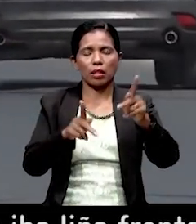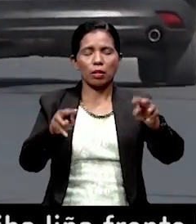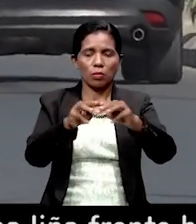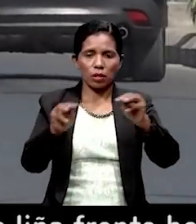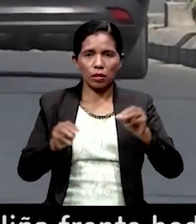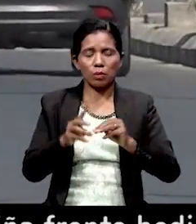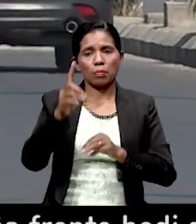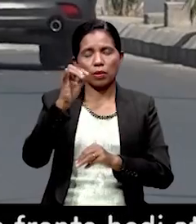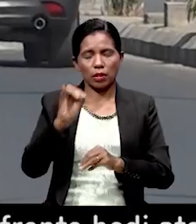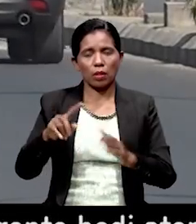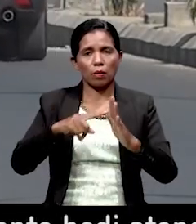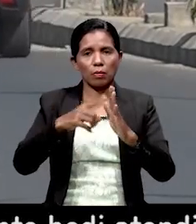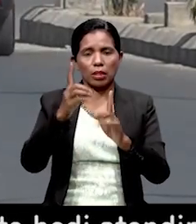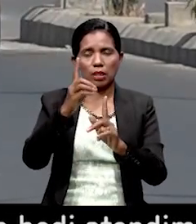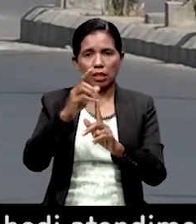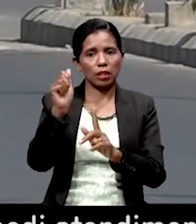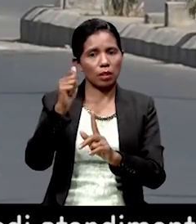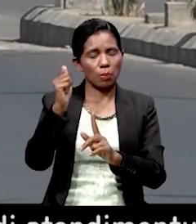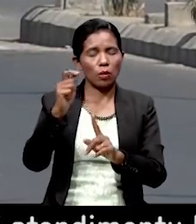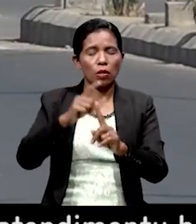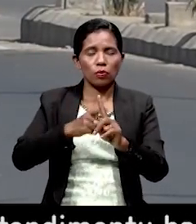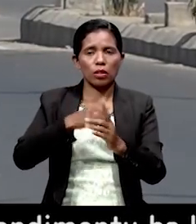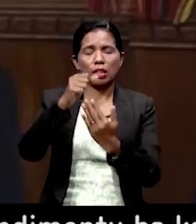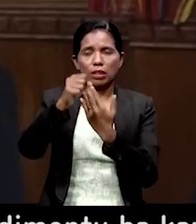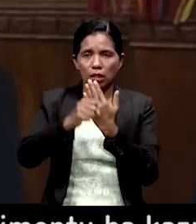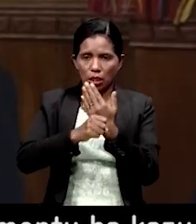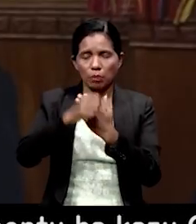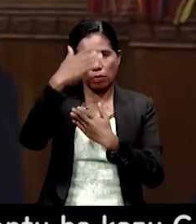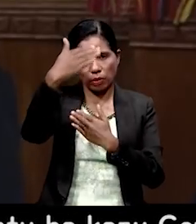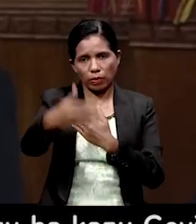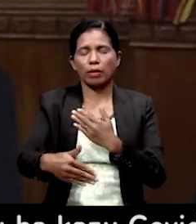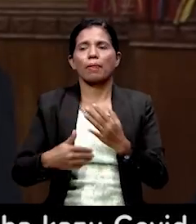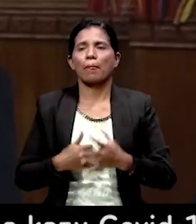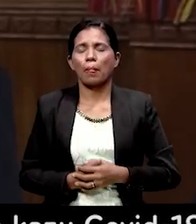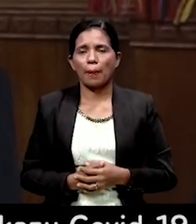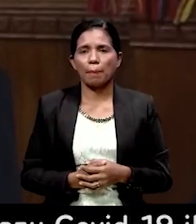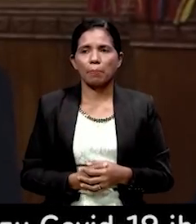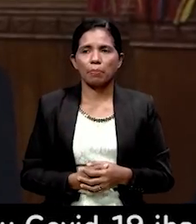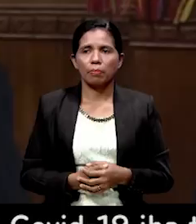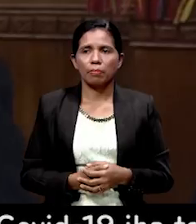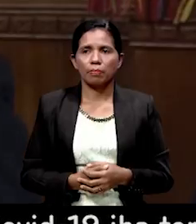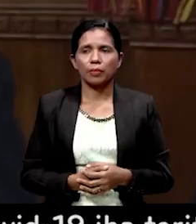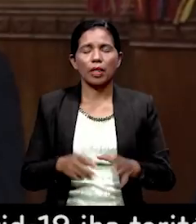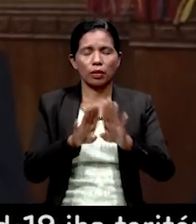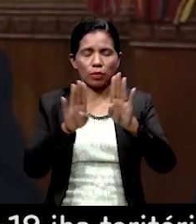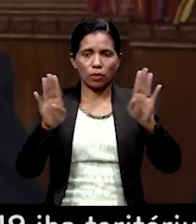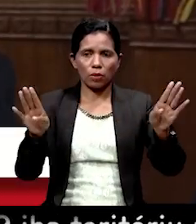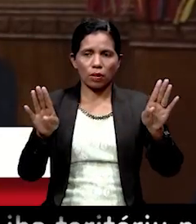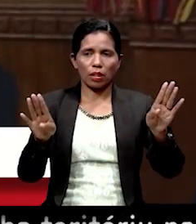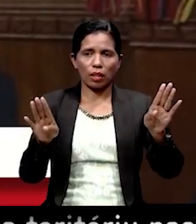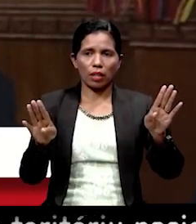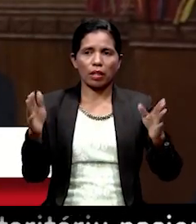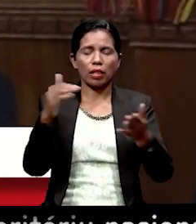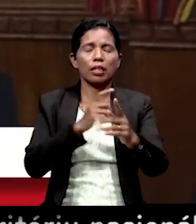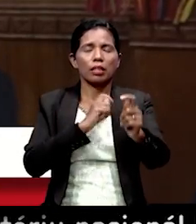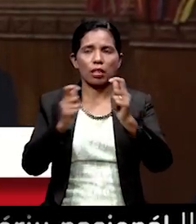dele. Hahu e Haloron Sanulu Fulan Setembro Baoin. Ministério Transporte e Comunicação reativa fali transporte